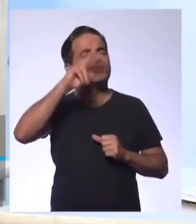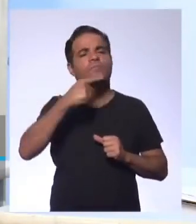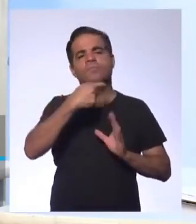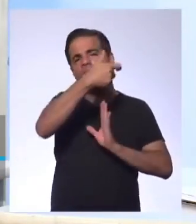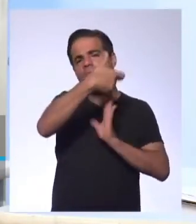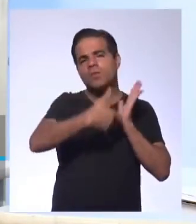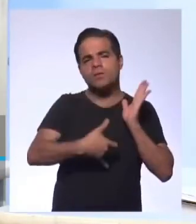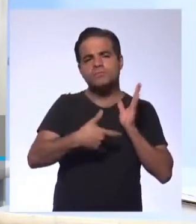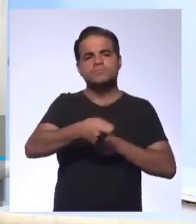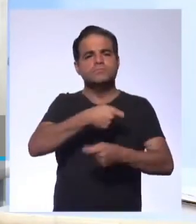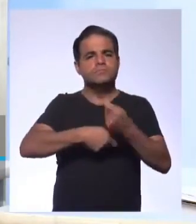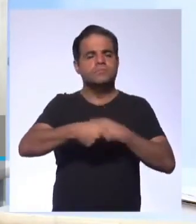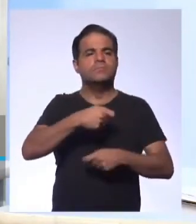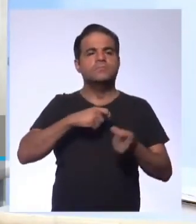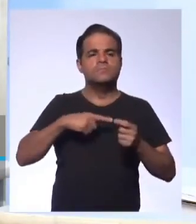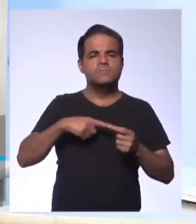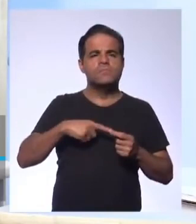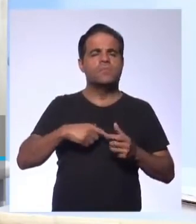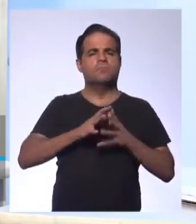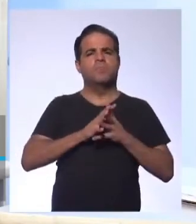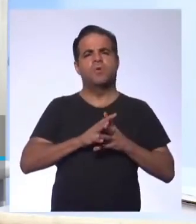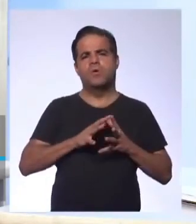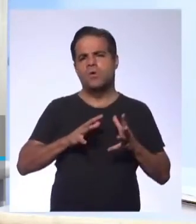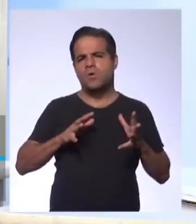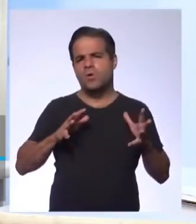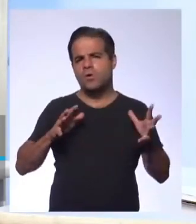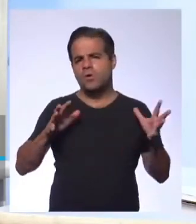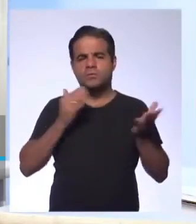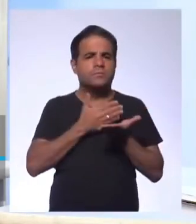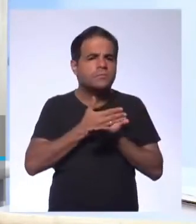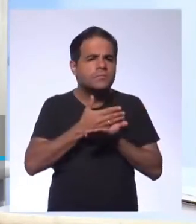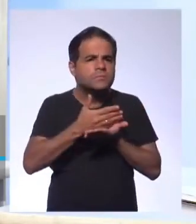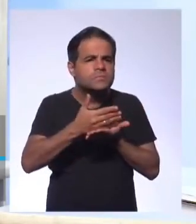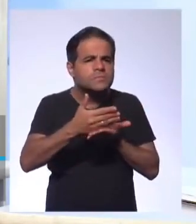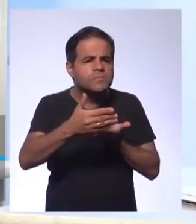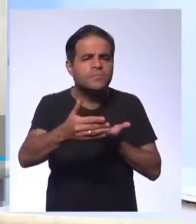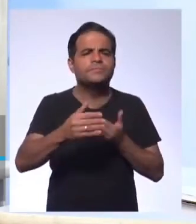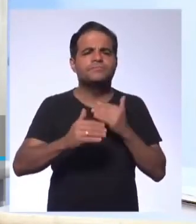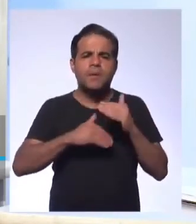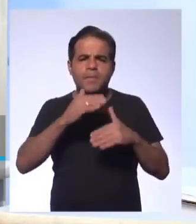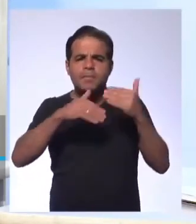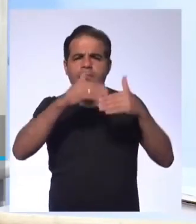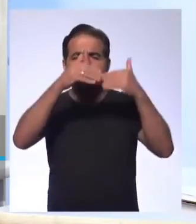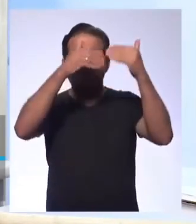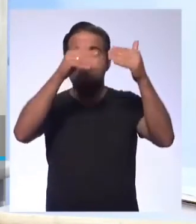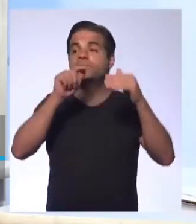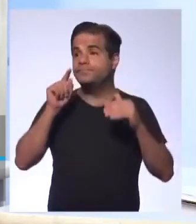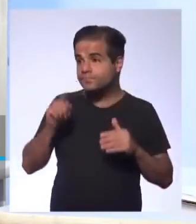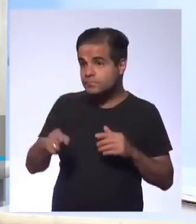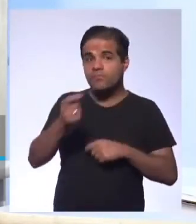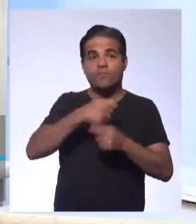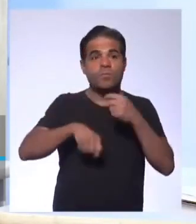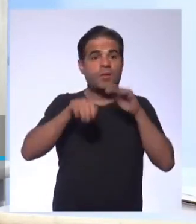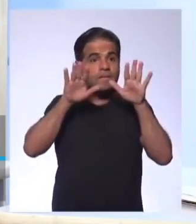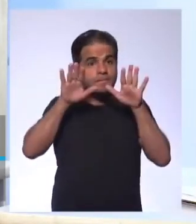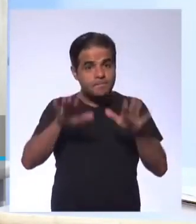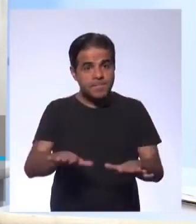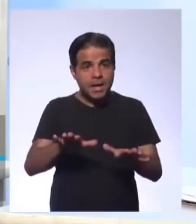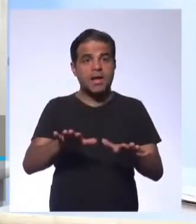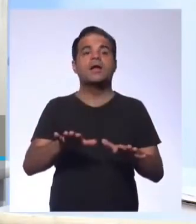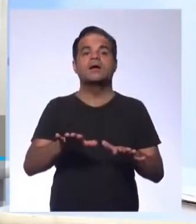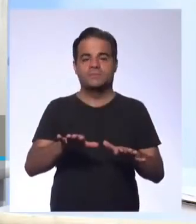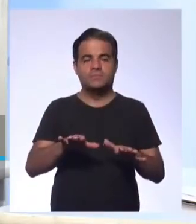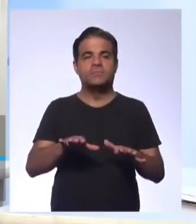do comércio, que tinha um comércio muito abundante, estava ali começando a se desenvolver? Esse comércio ele vai parar nessa parte aqui,